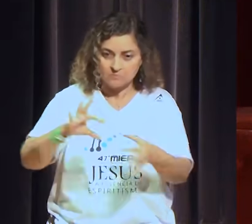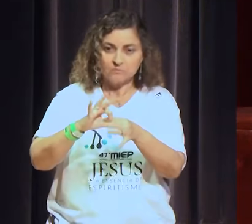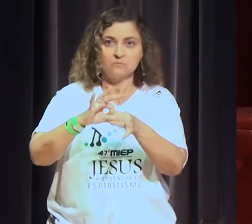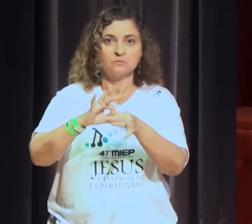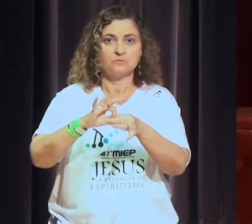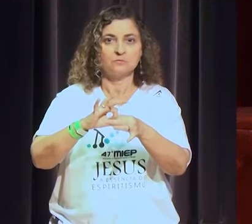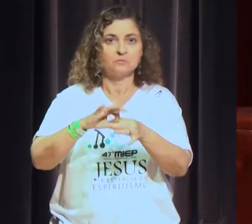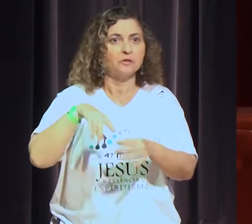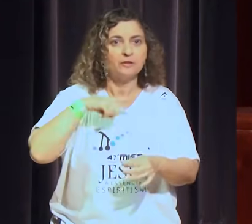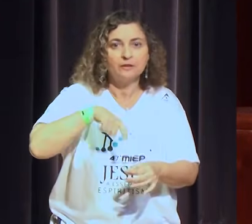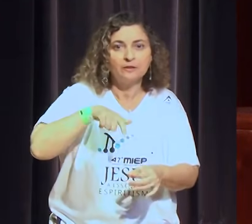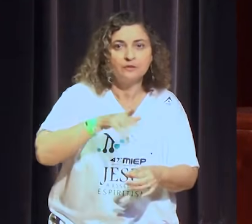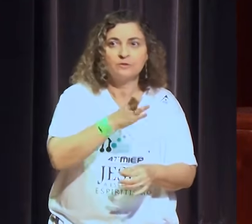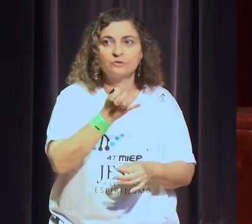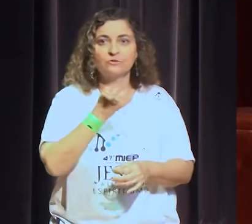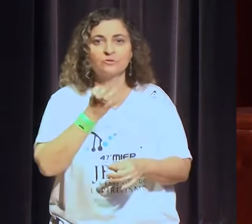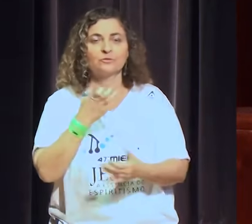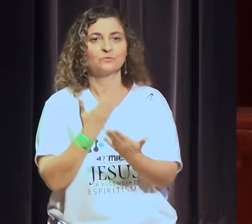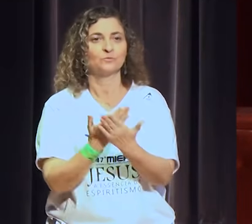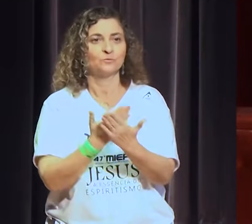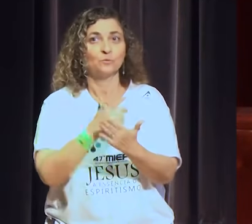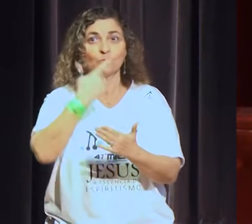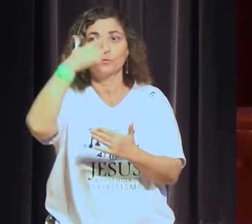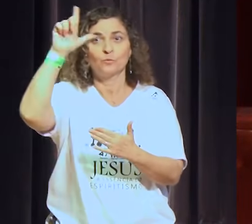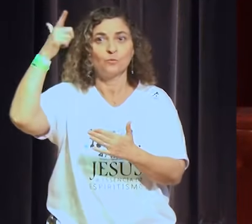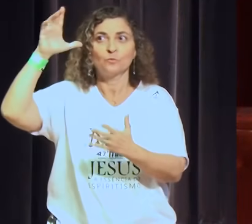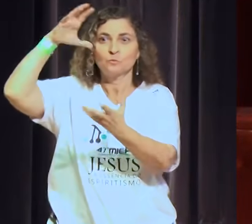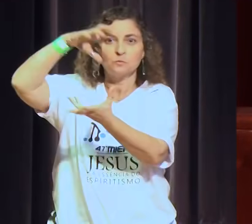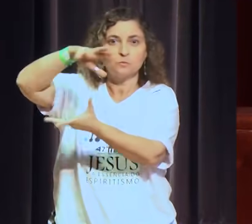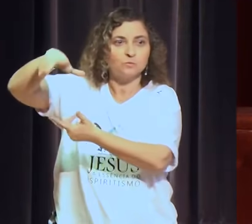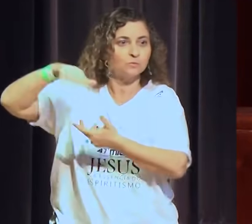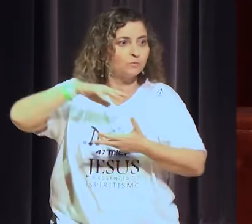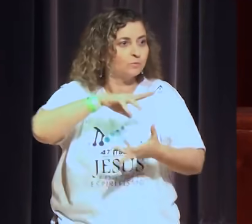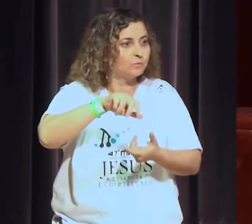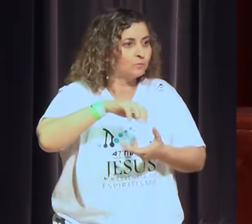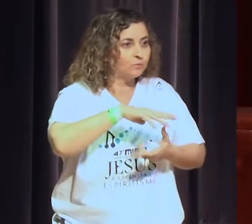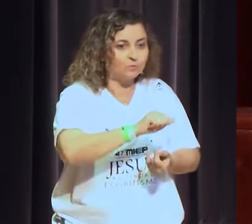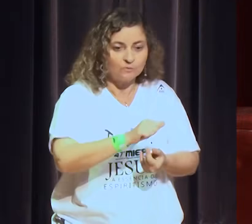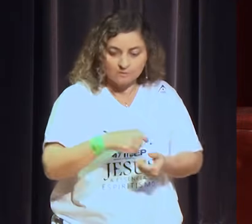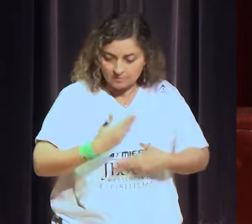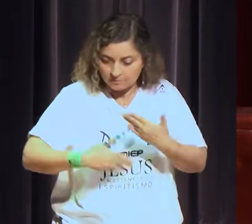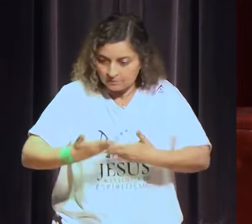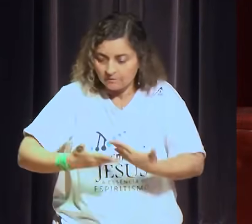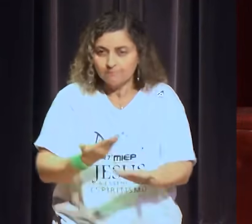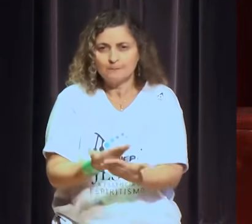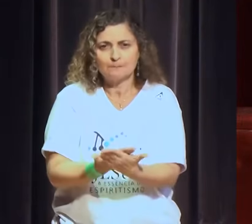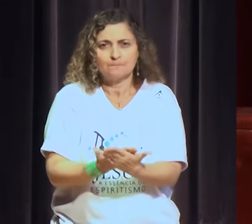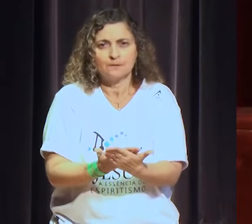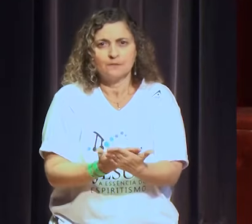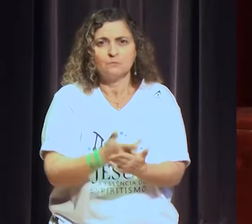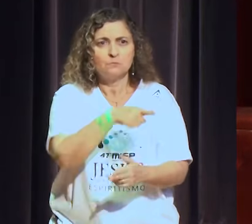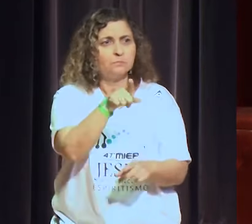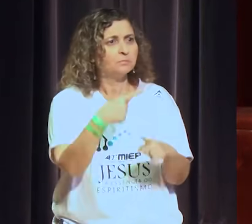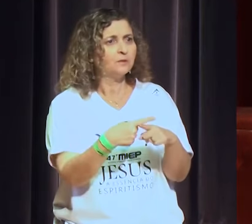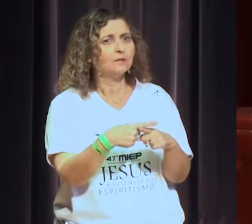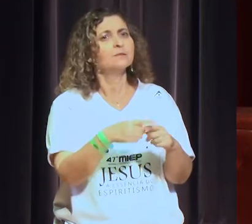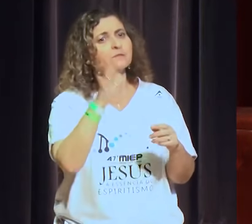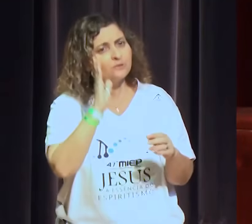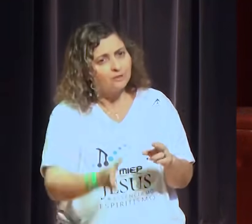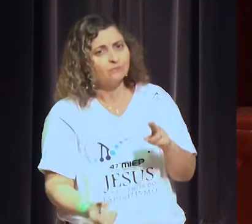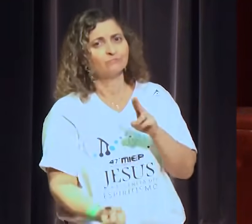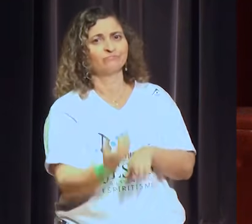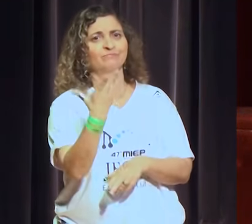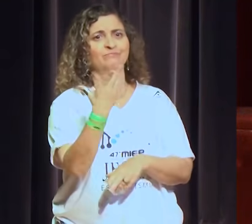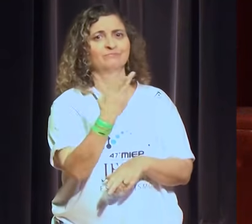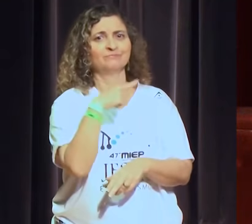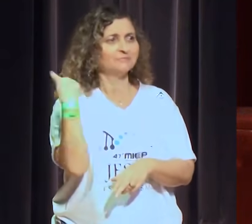mundo? Alguns aqui já fizeram. Você faz uma extensão, você desencarna, faz